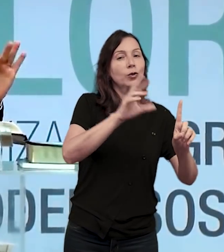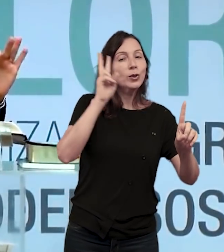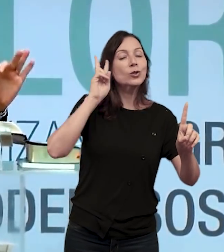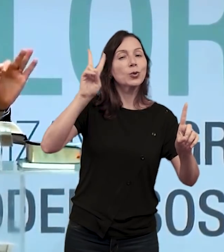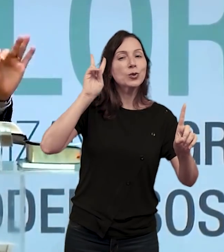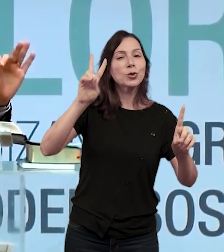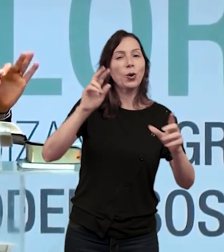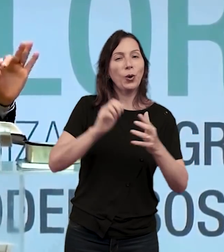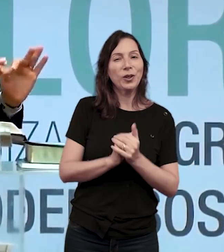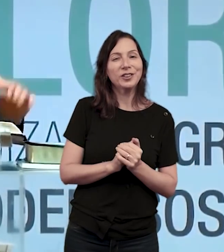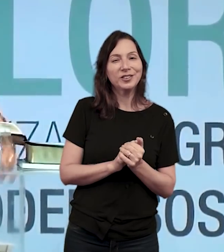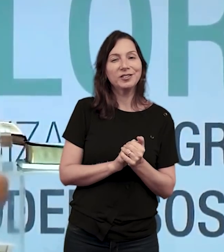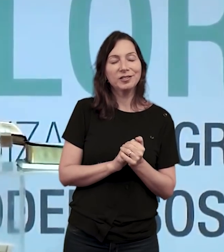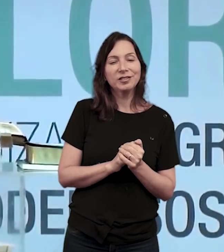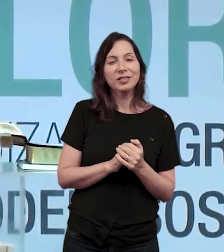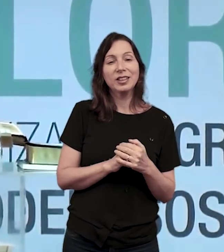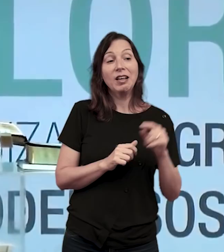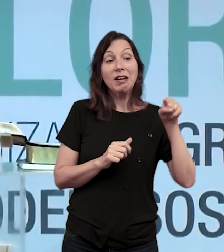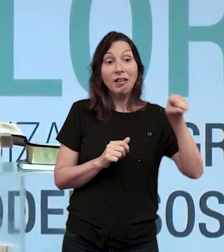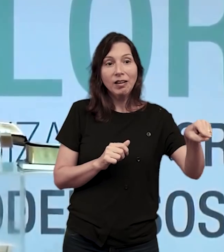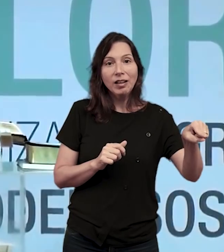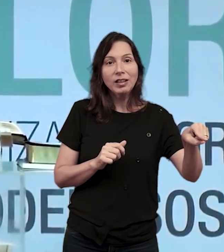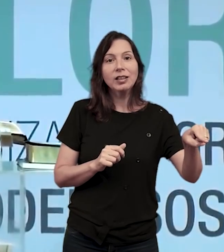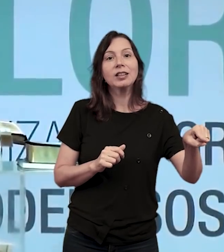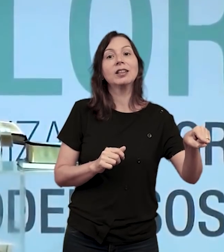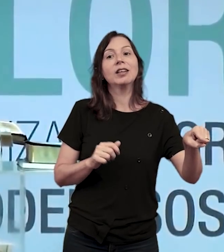fuzilado por todo tipo de enfermidade.